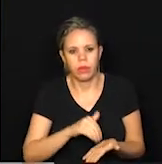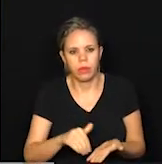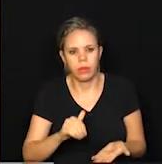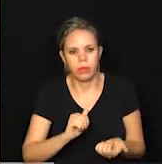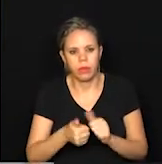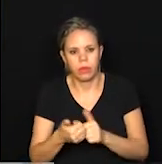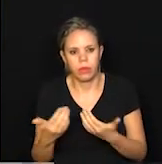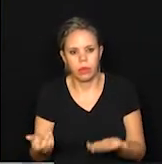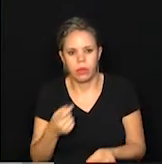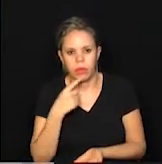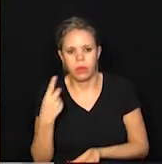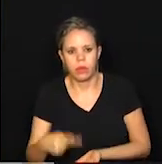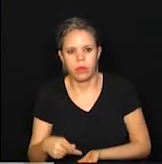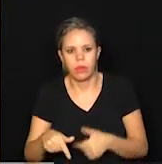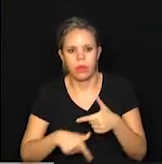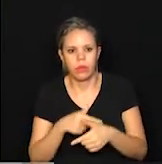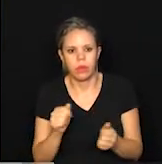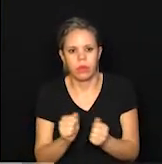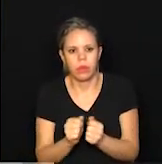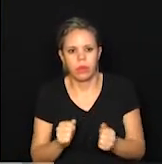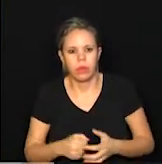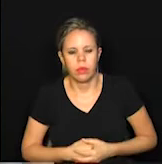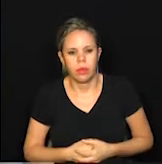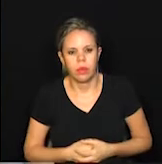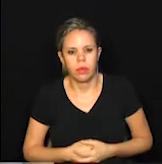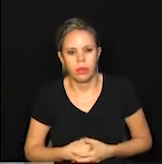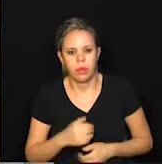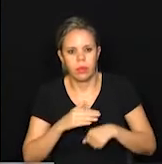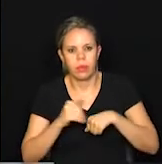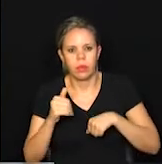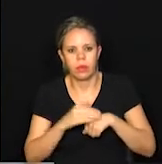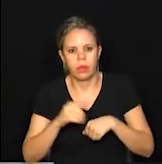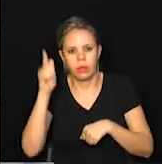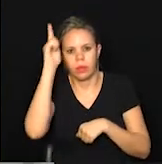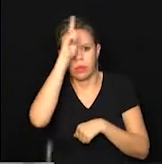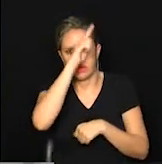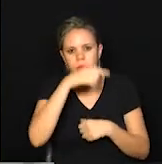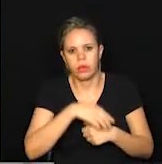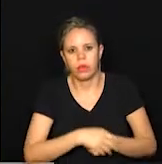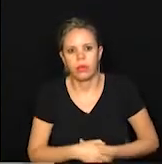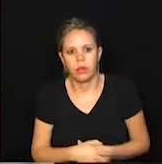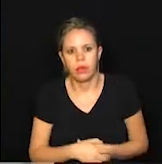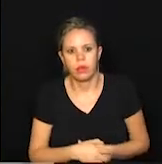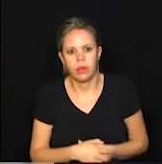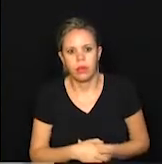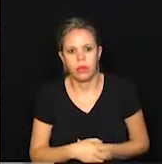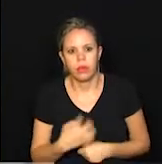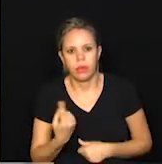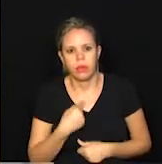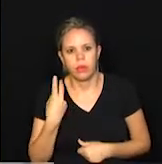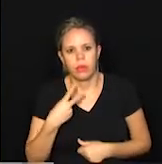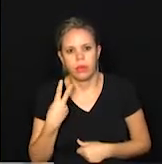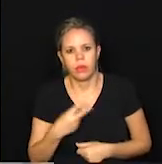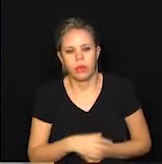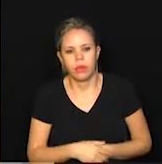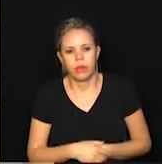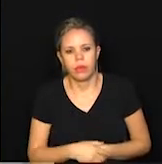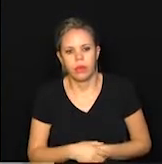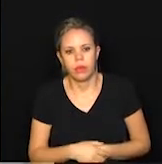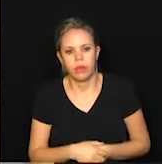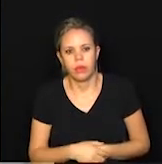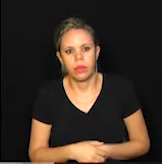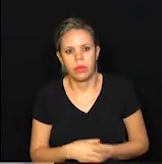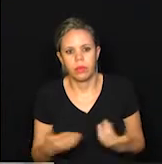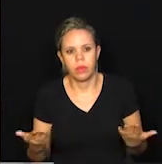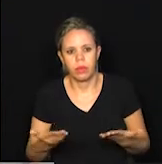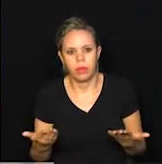esporte aqui de Campinas, trabalhamos junto. Tenho um carinho muito grande pelo Gustavo, que é o nosso vereador. Ele